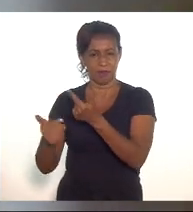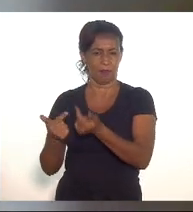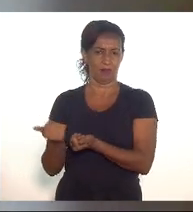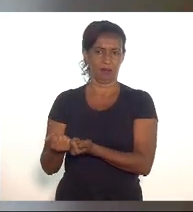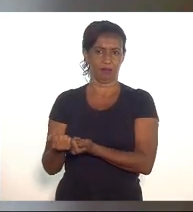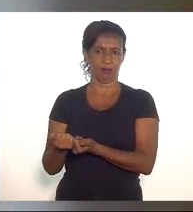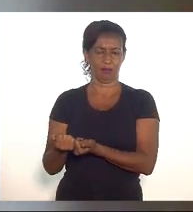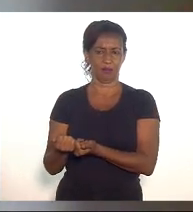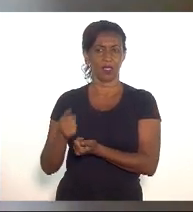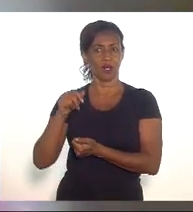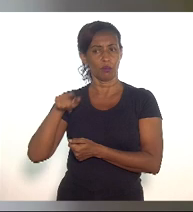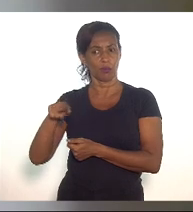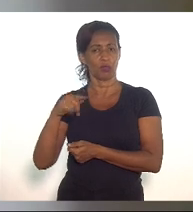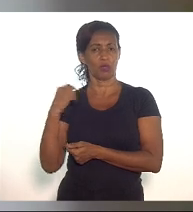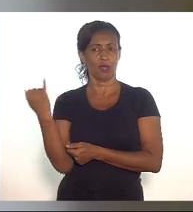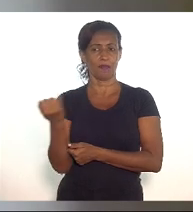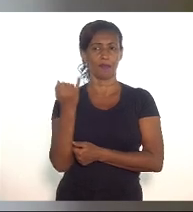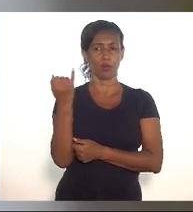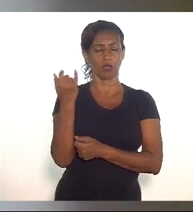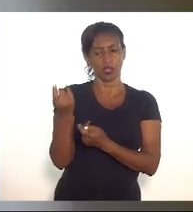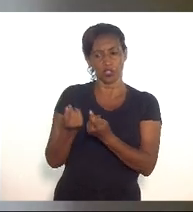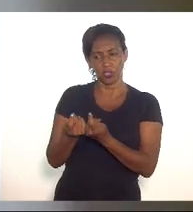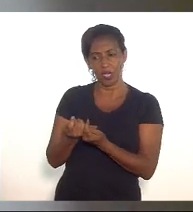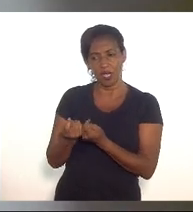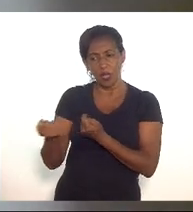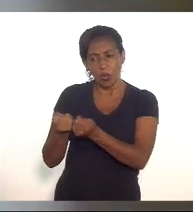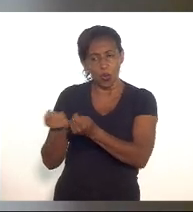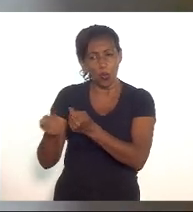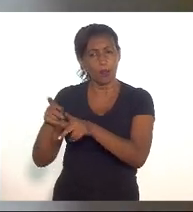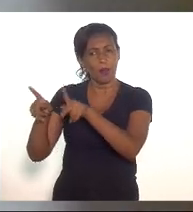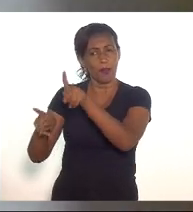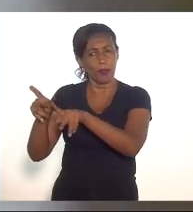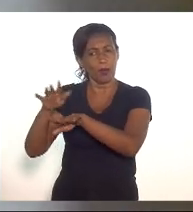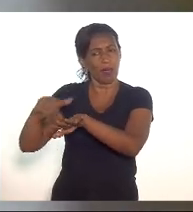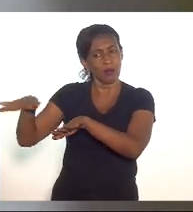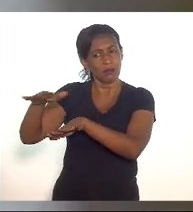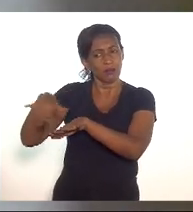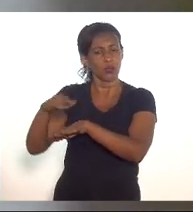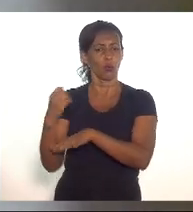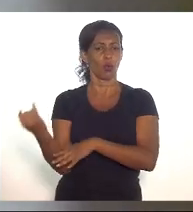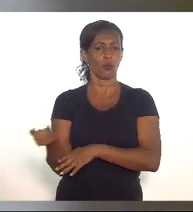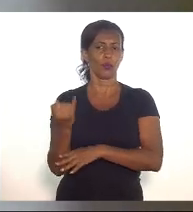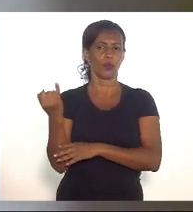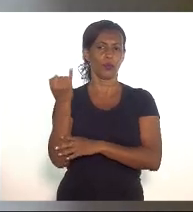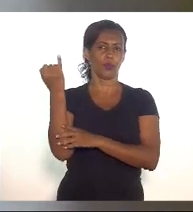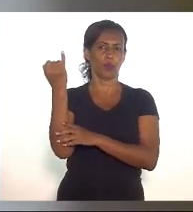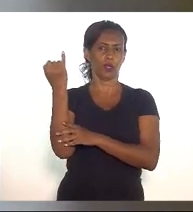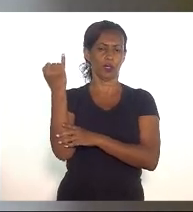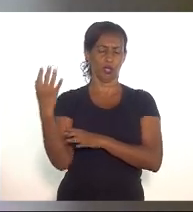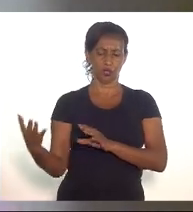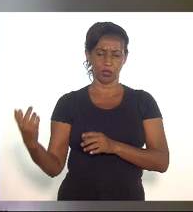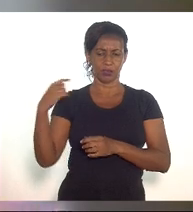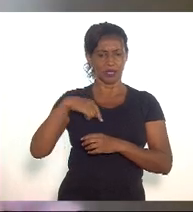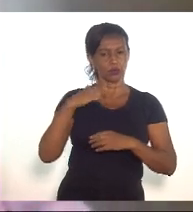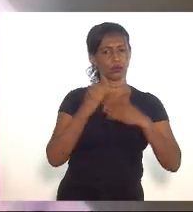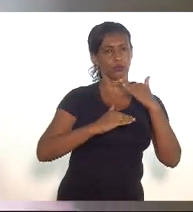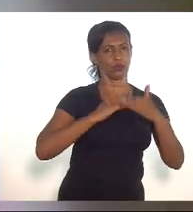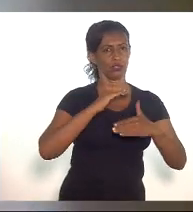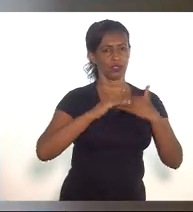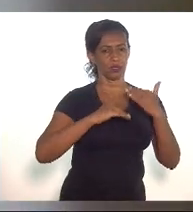muito importante ter a economia popular como um elemento, como um dos eixos importantes no viés do